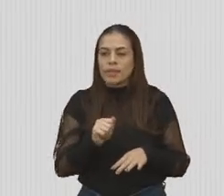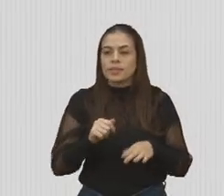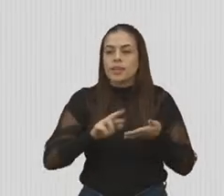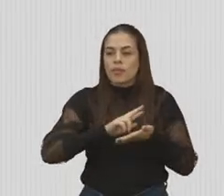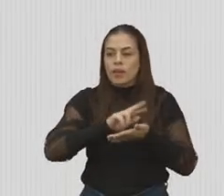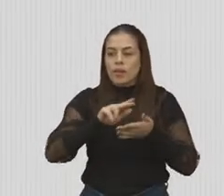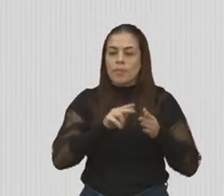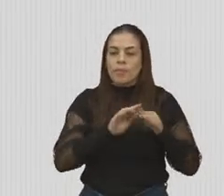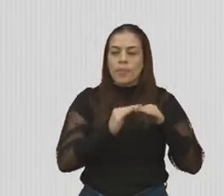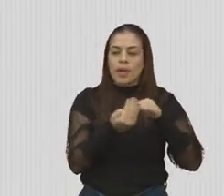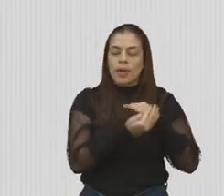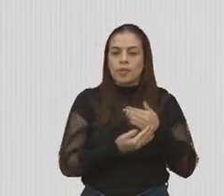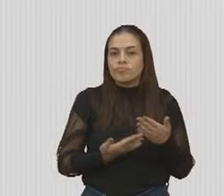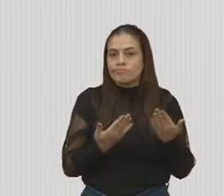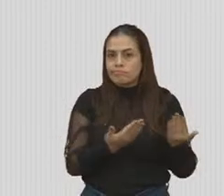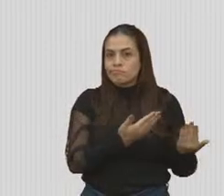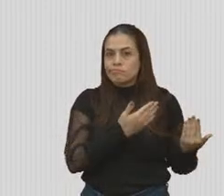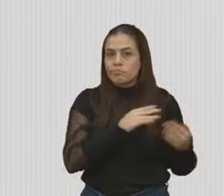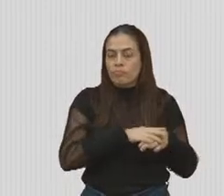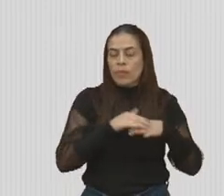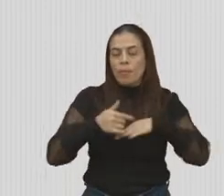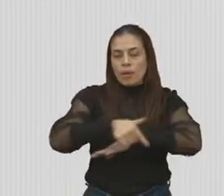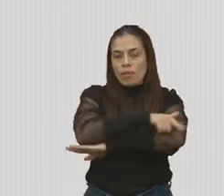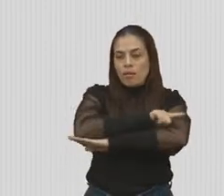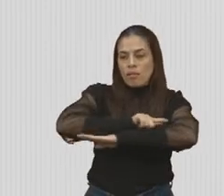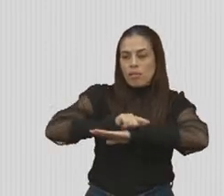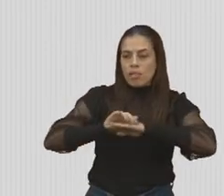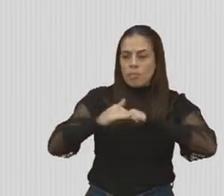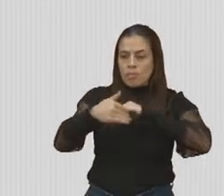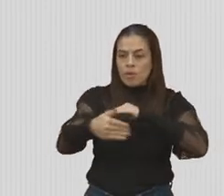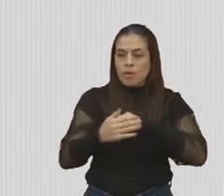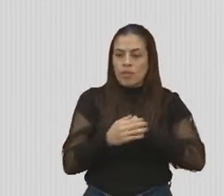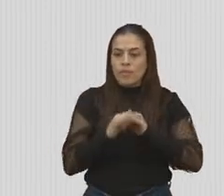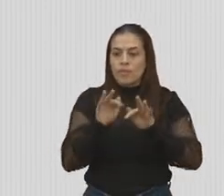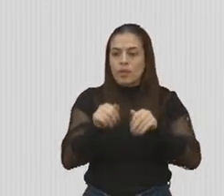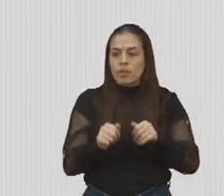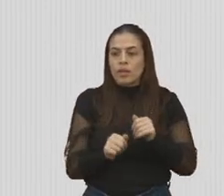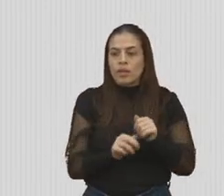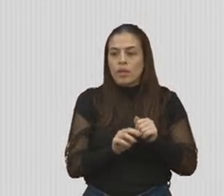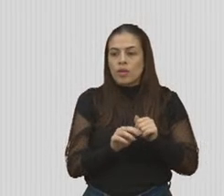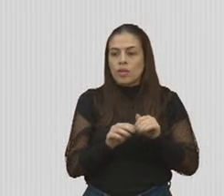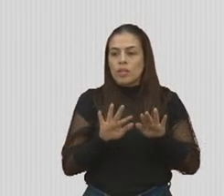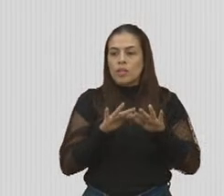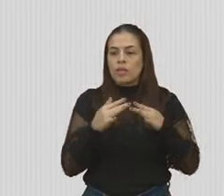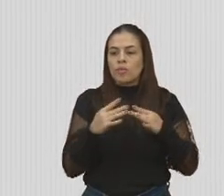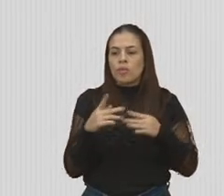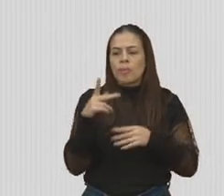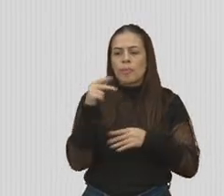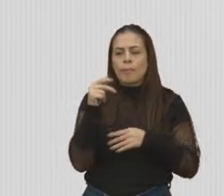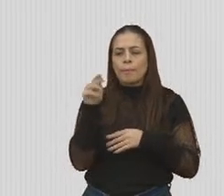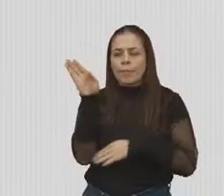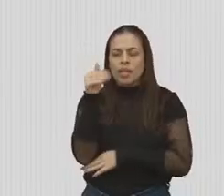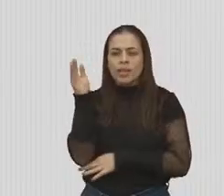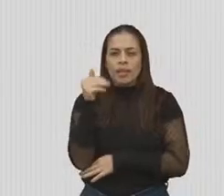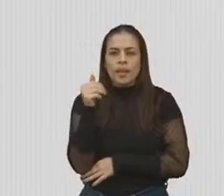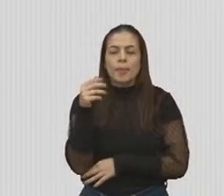Rodolfo Anselmo. Pavimentação do trecho final da Rua Rafael José Ribeiro e da Rua Duarte da Costa. Pode